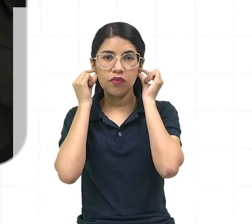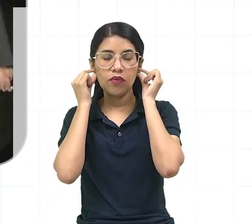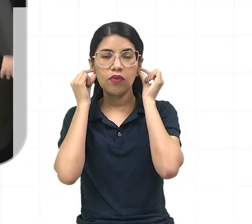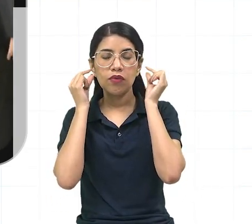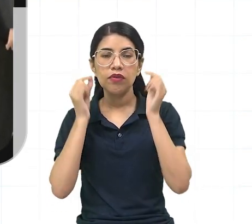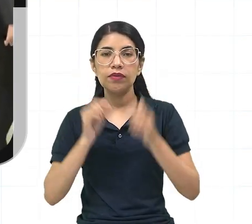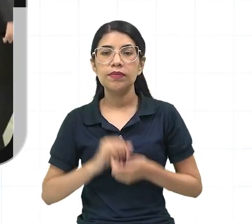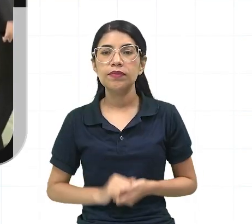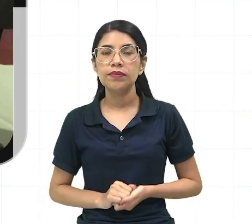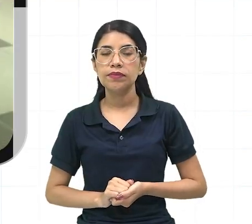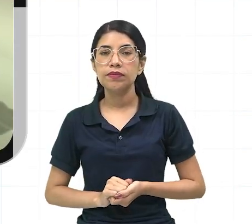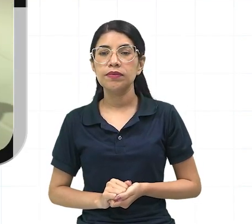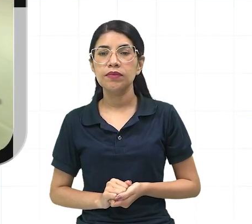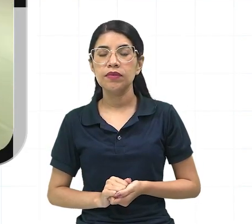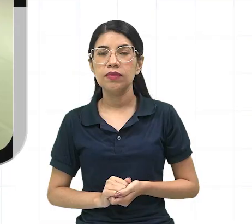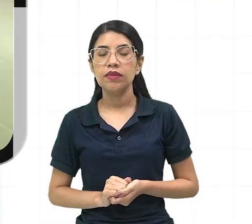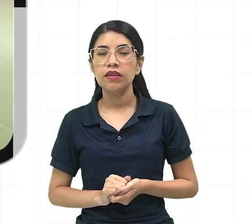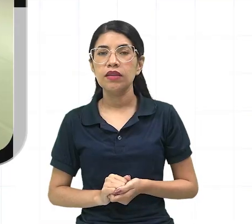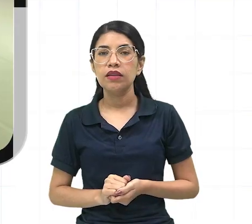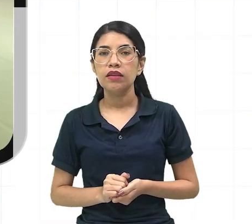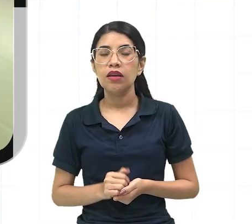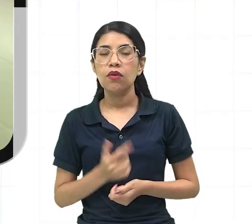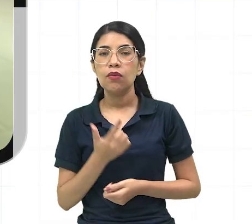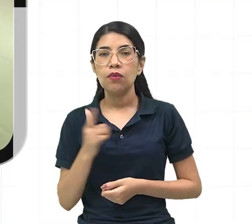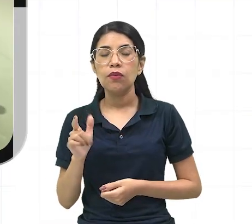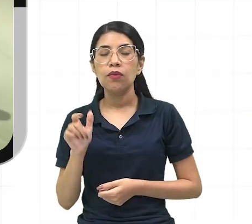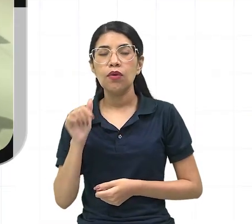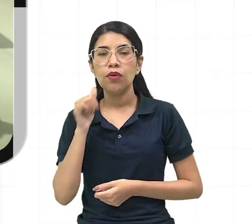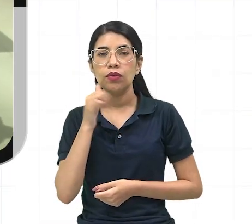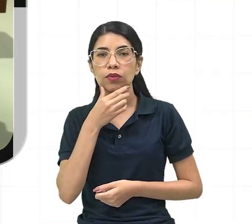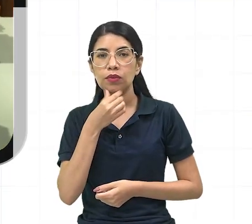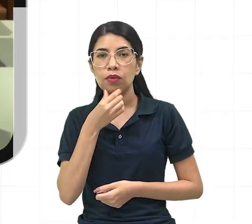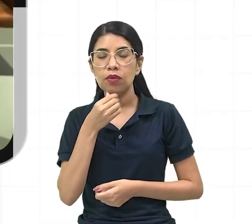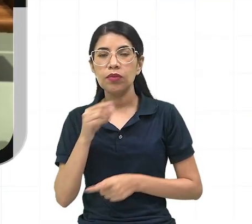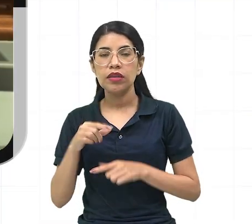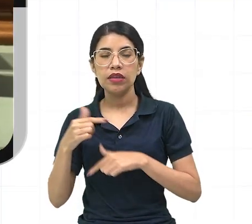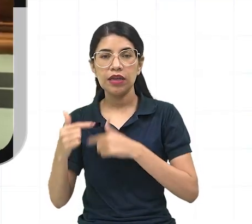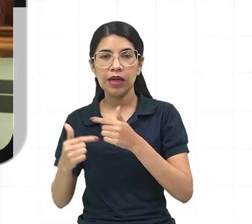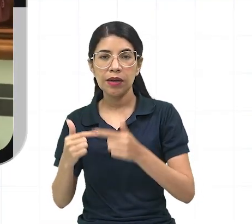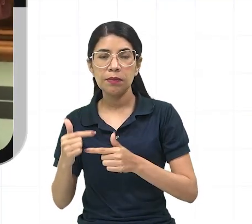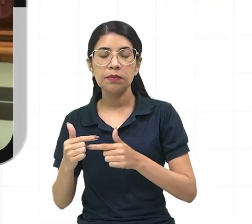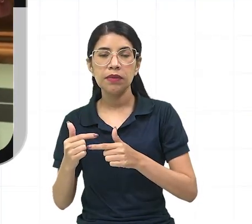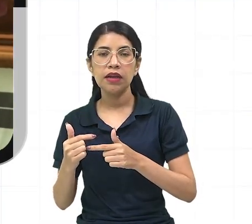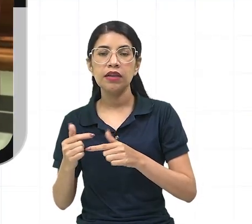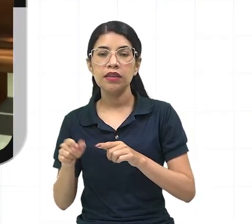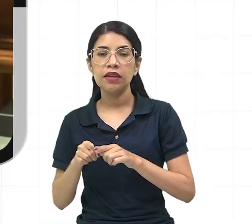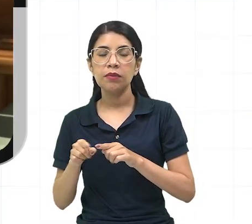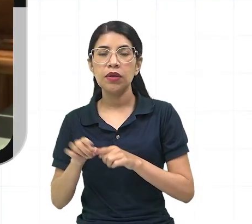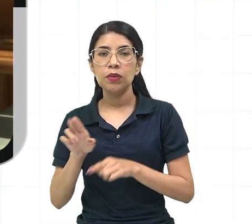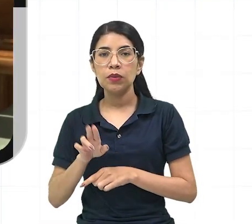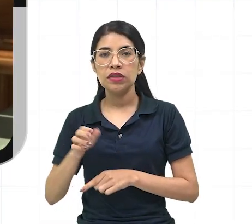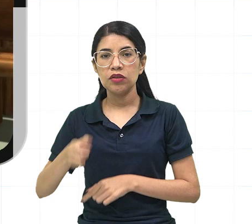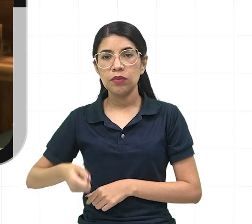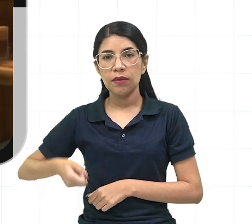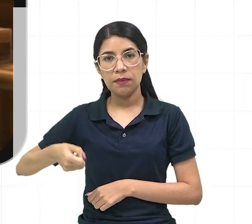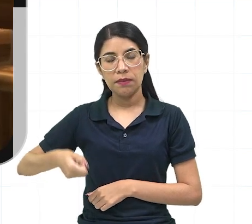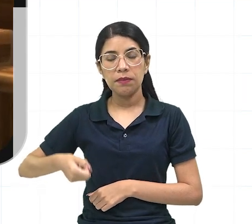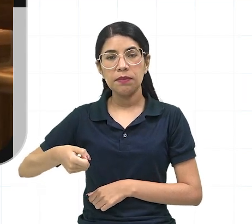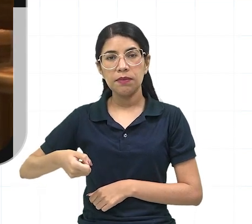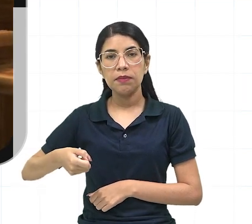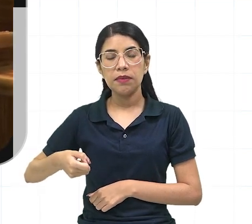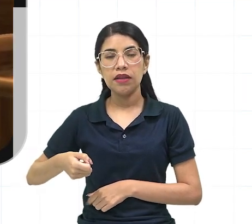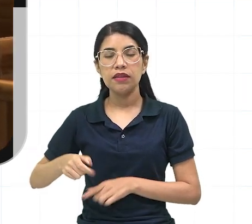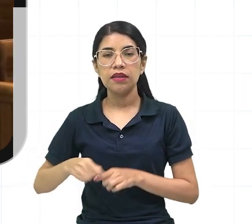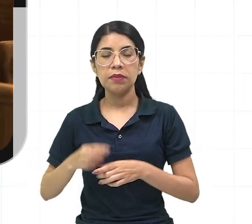ouvido, né? Aqui a gente já tem imagem de um homem de negócios. Ele tá com a sua pasta, tá de